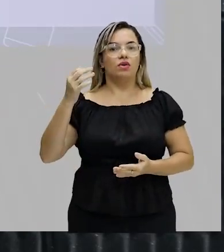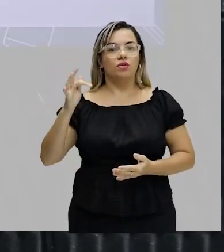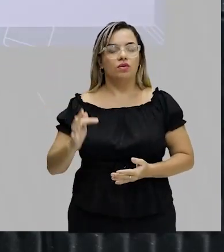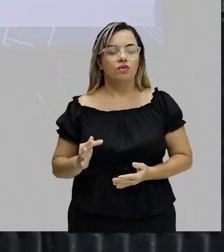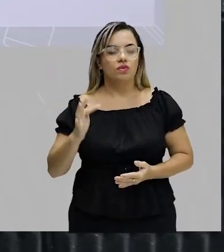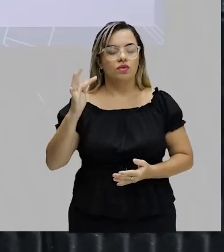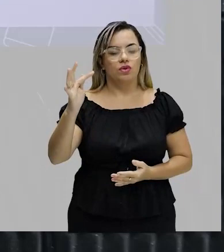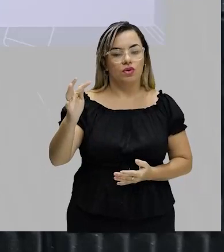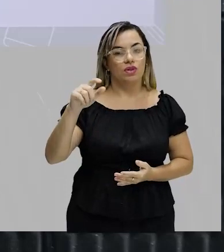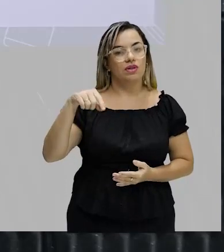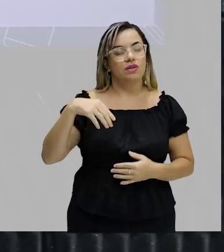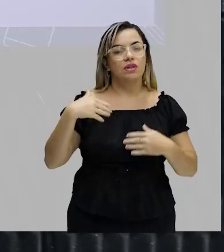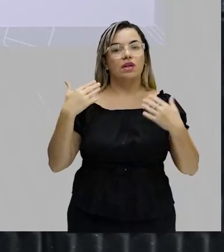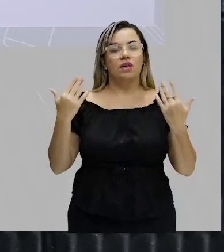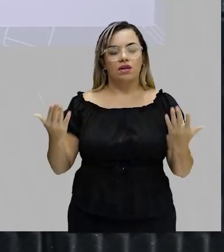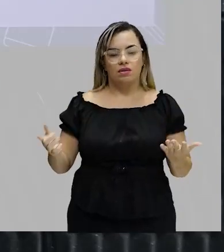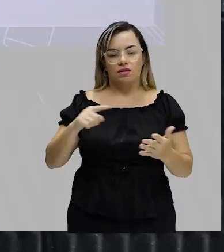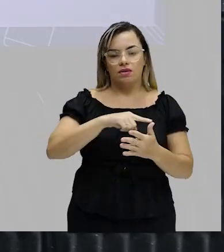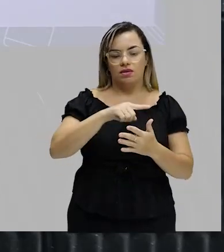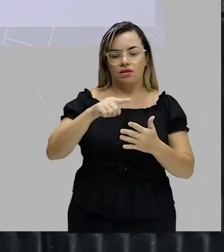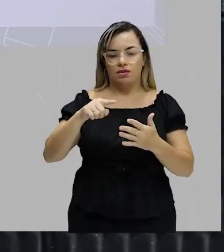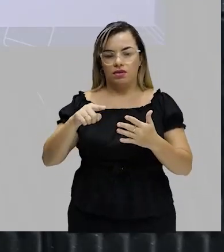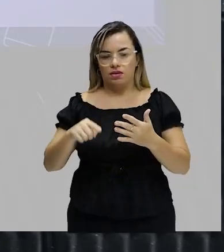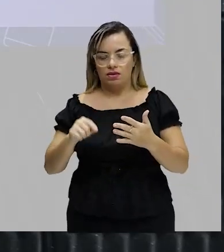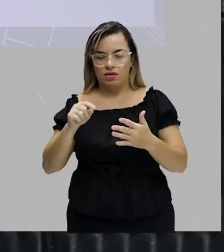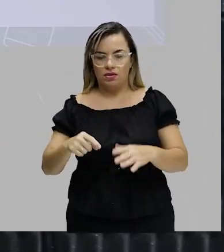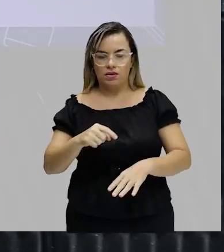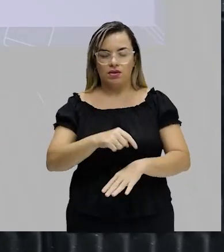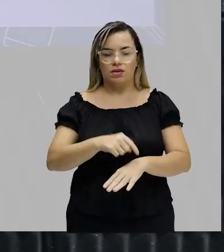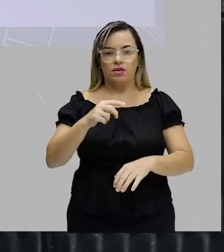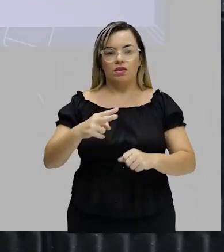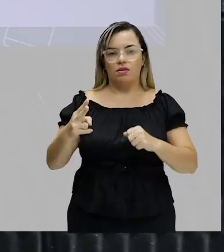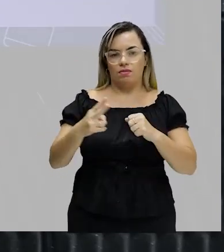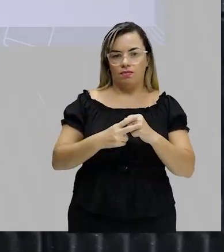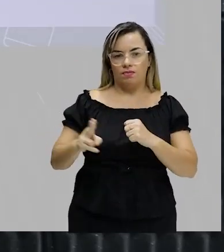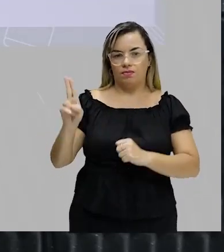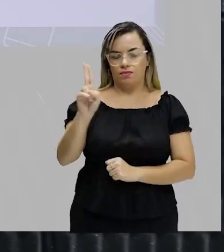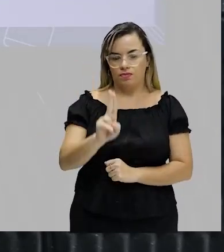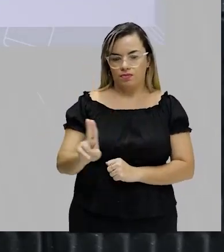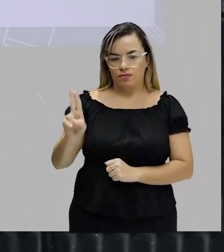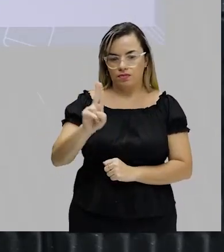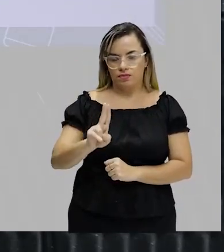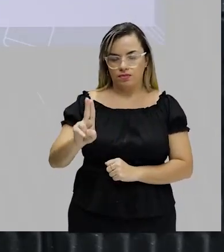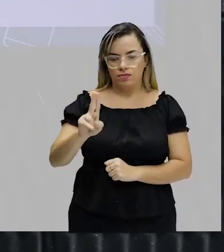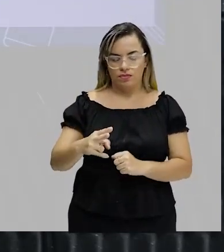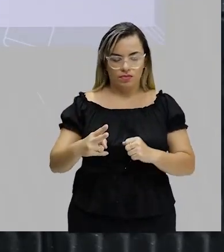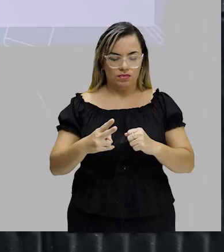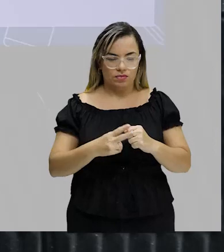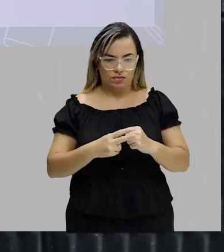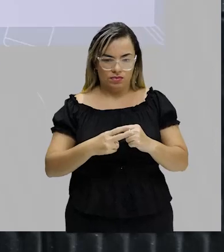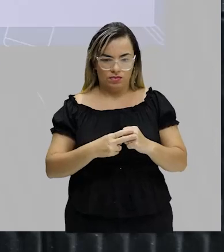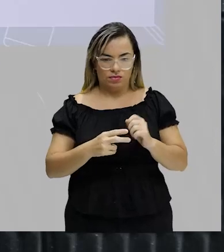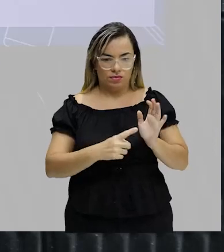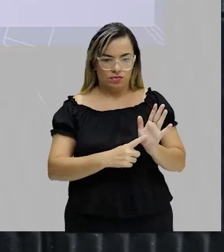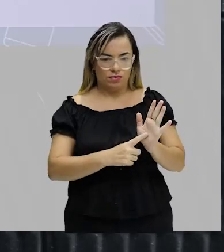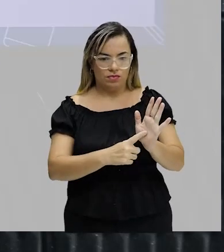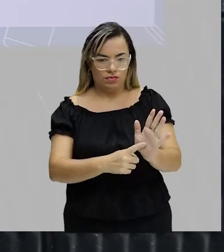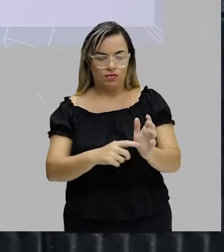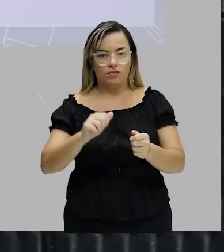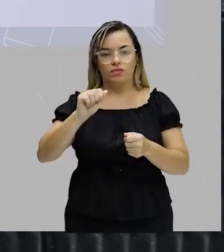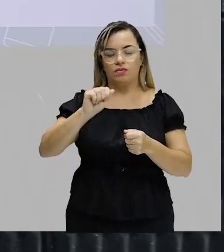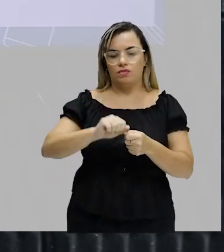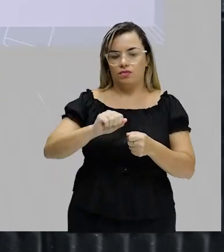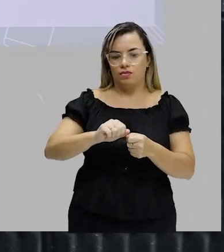dessa forma verbal, desse tipo de flexão, que nós vamos utilizar o verbo para expressar ações.